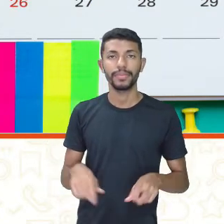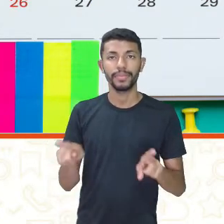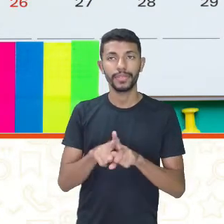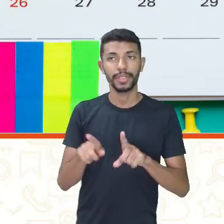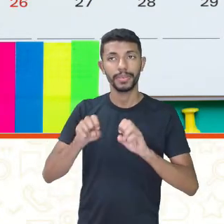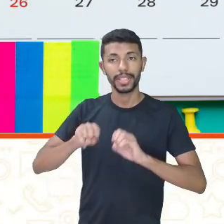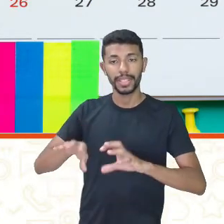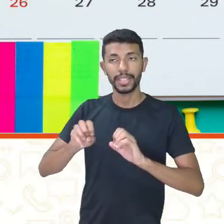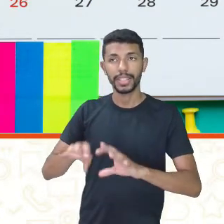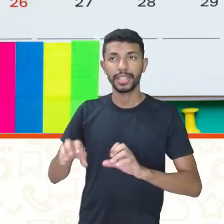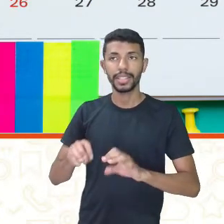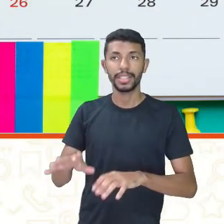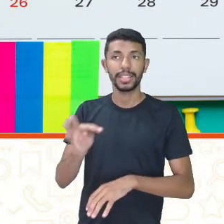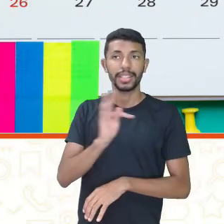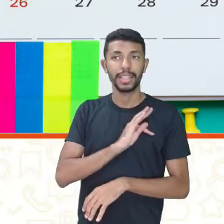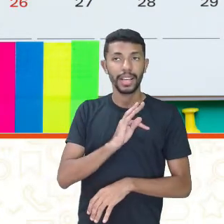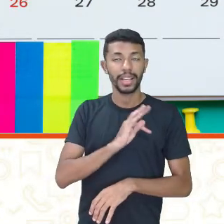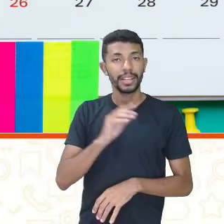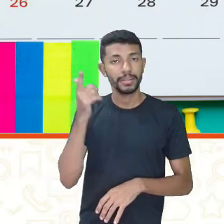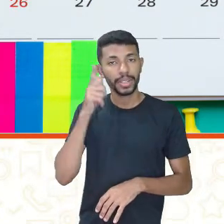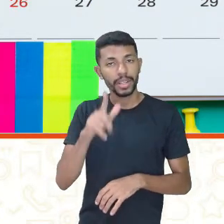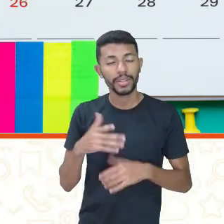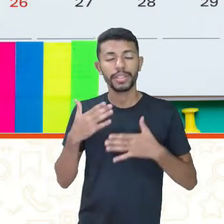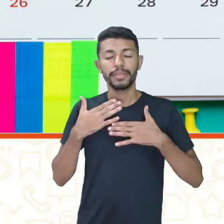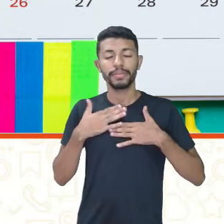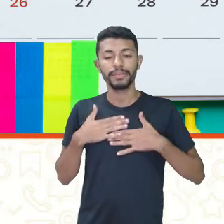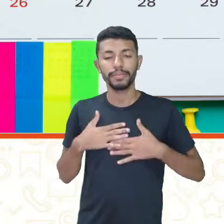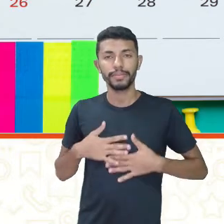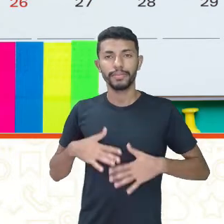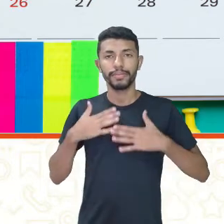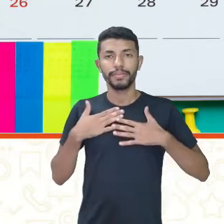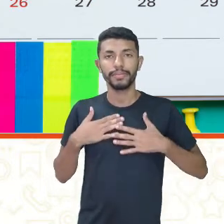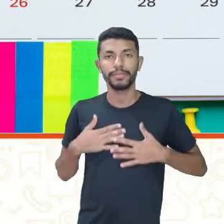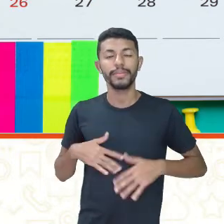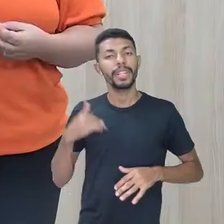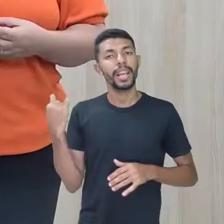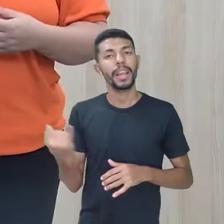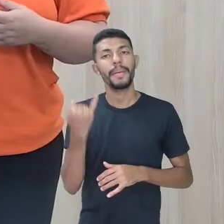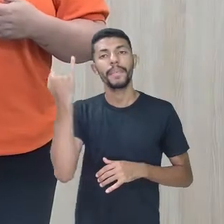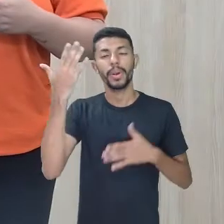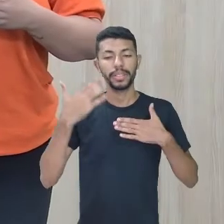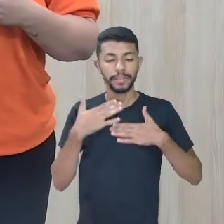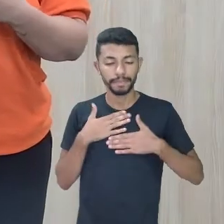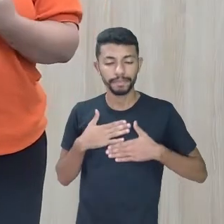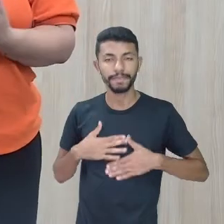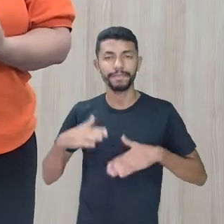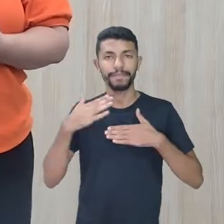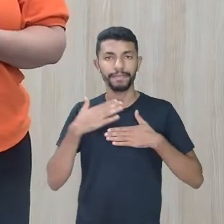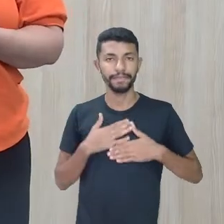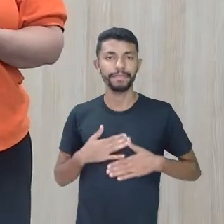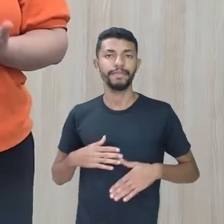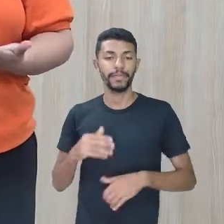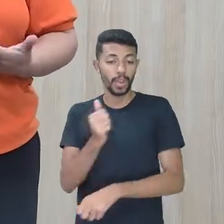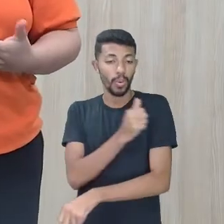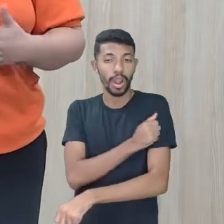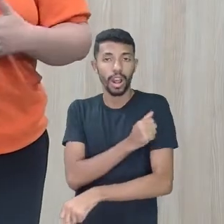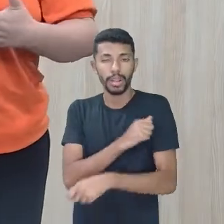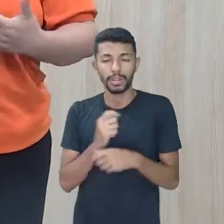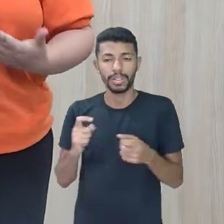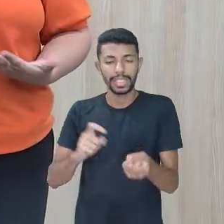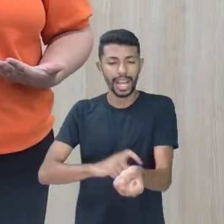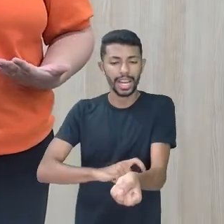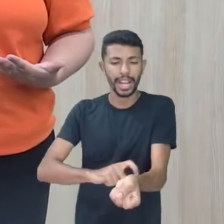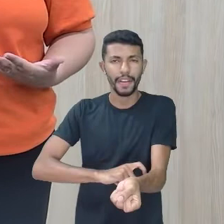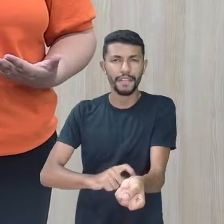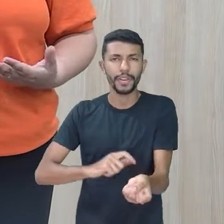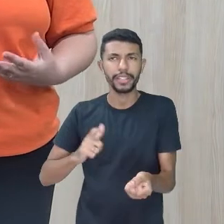Ensine técnicas para manter a calma. É importante manter essa calma, esse estudante que está nervoso, que está com